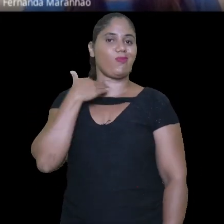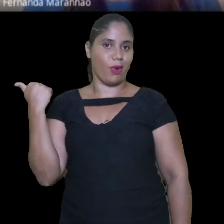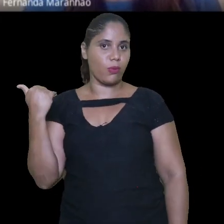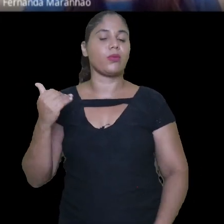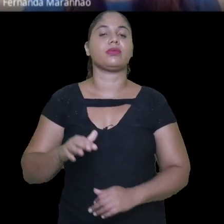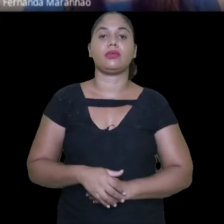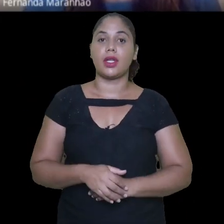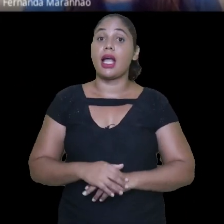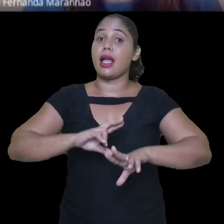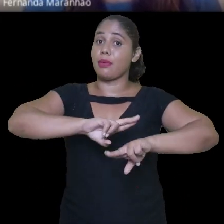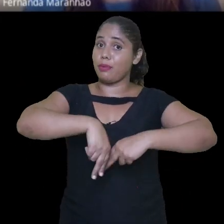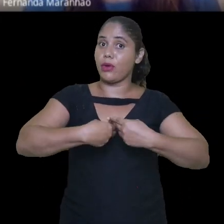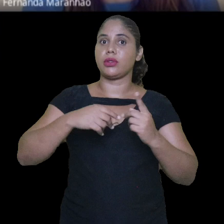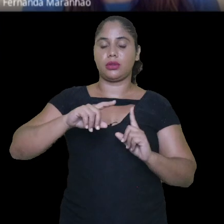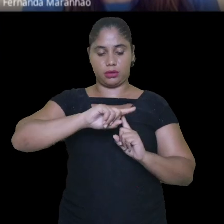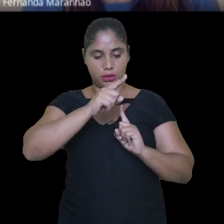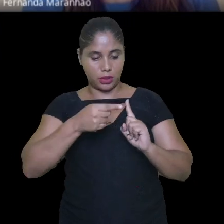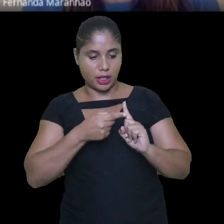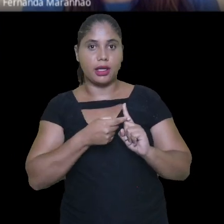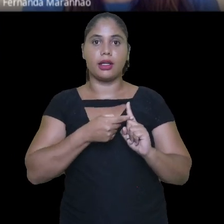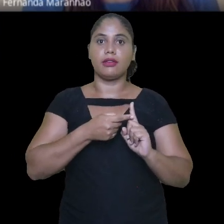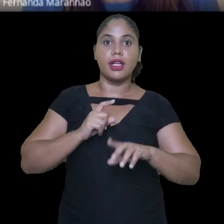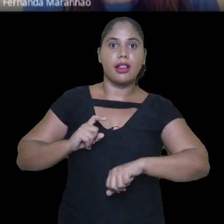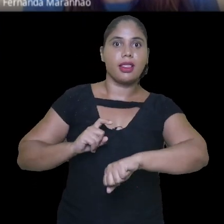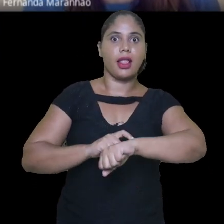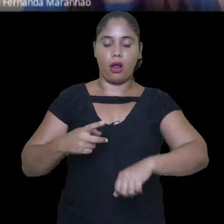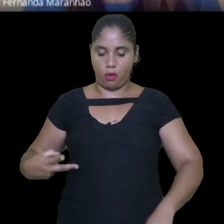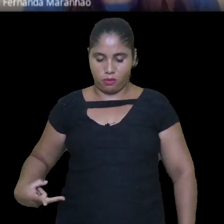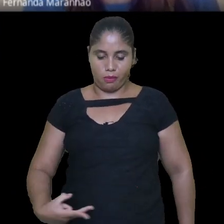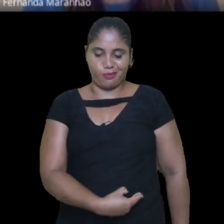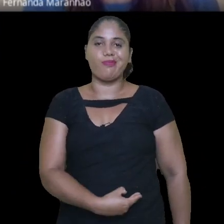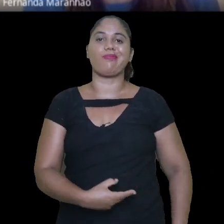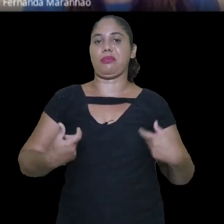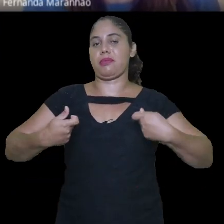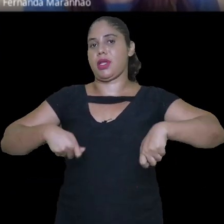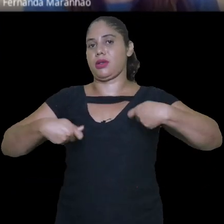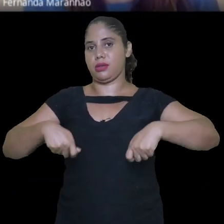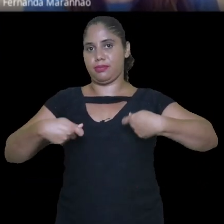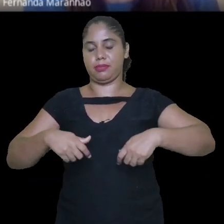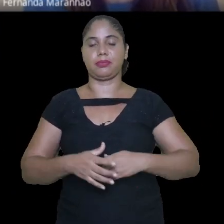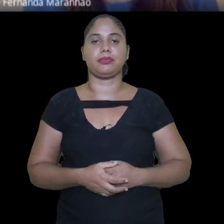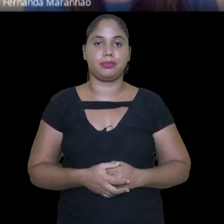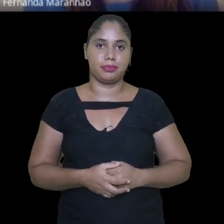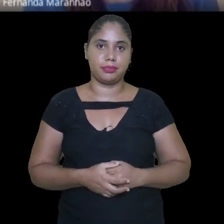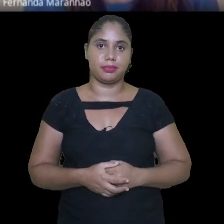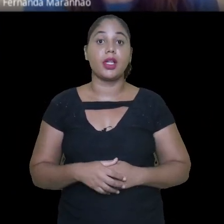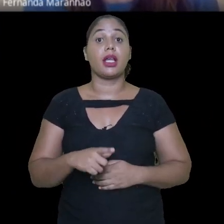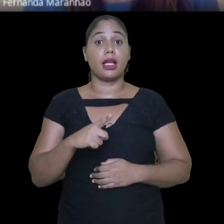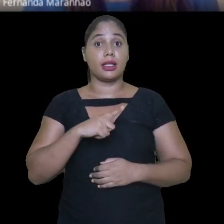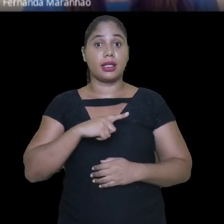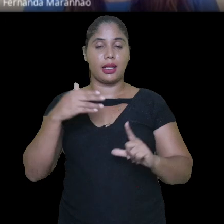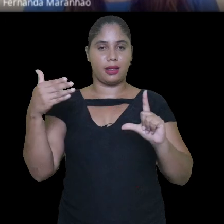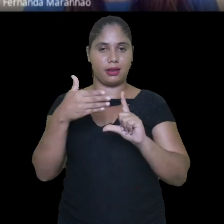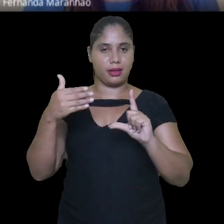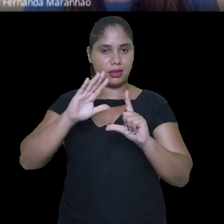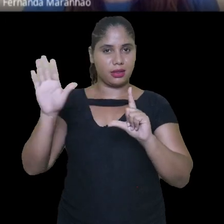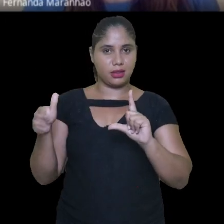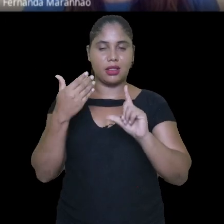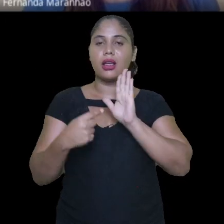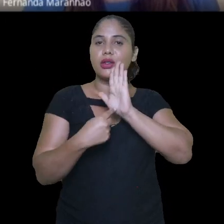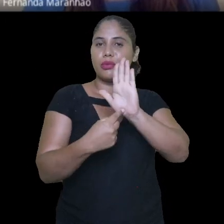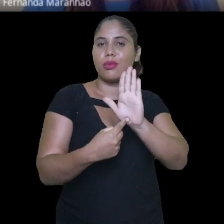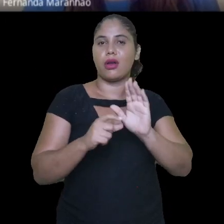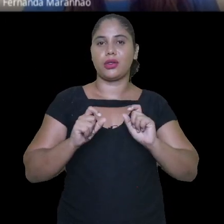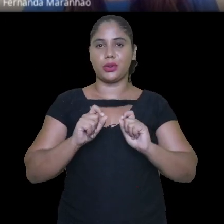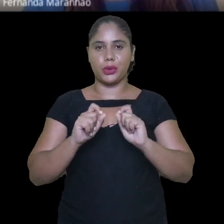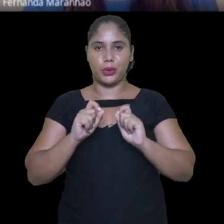slide, a gente mostra a prematuridade e um fator de risco muito significativo, que é a idade gestacional em que ela